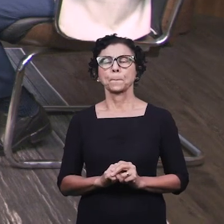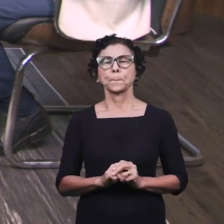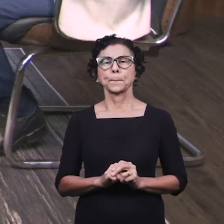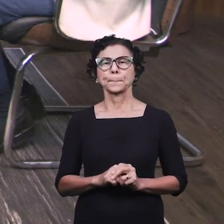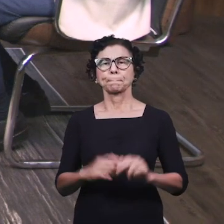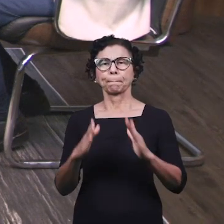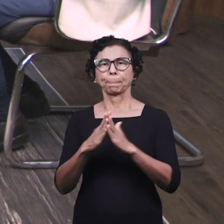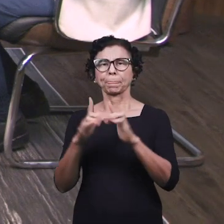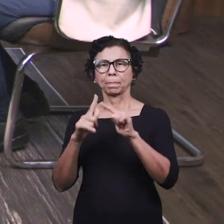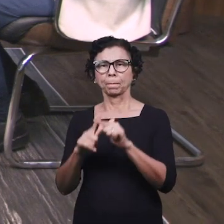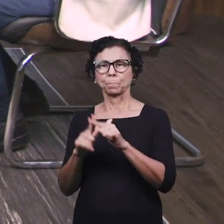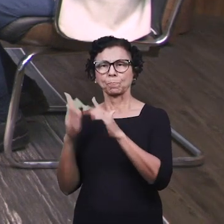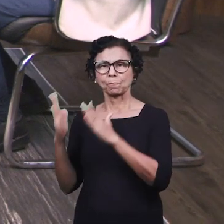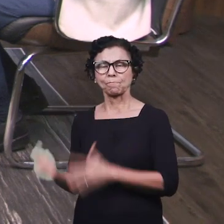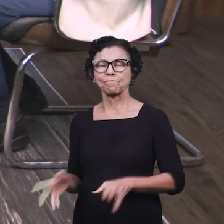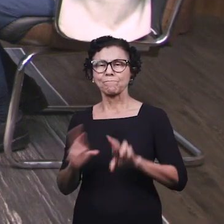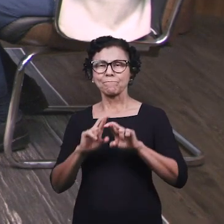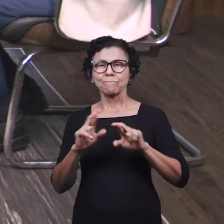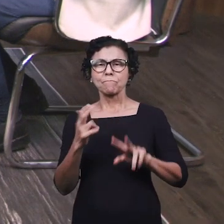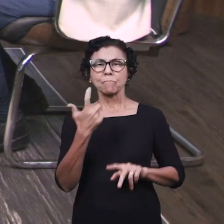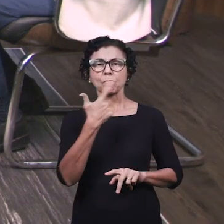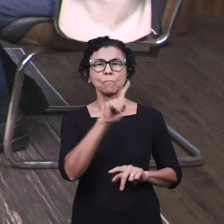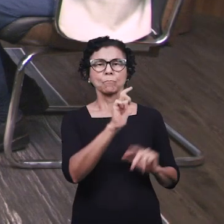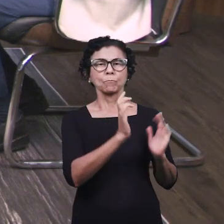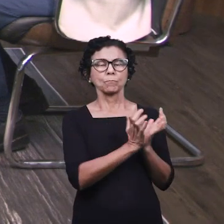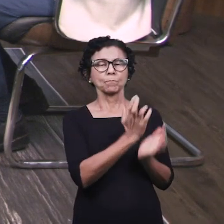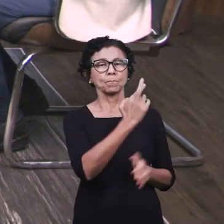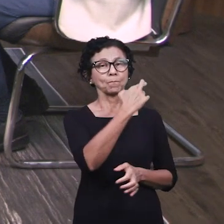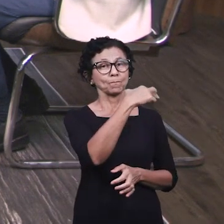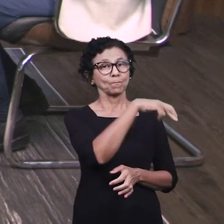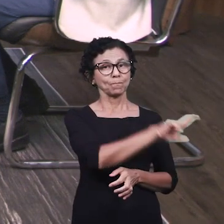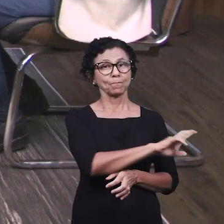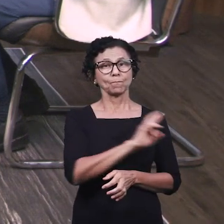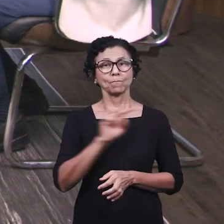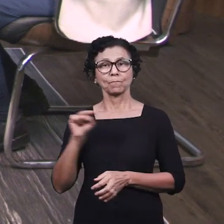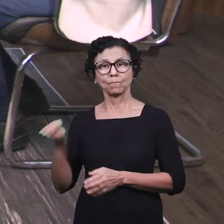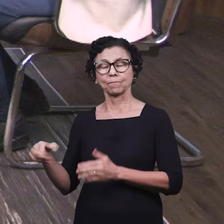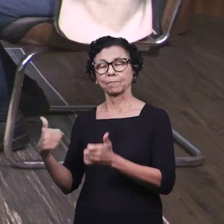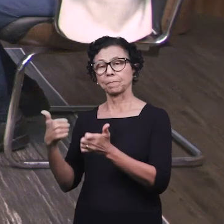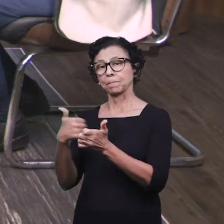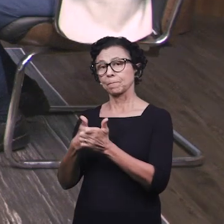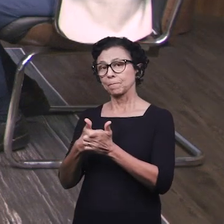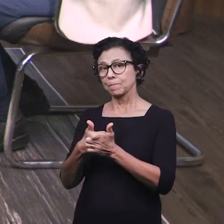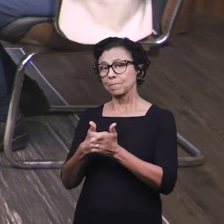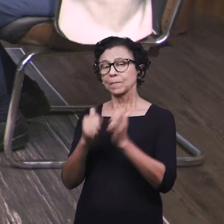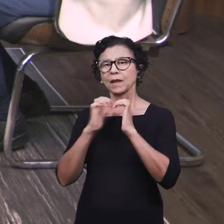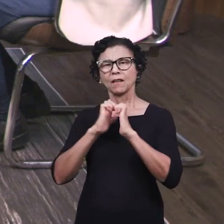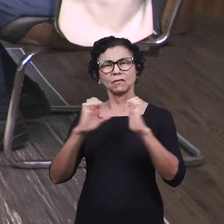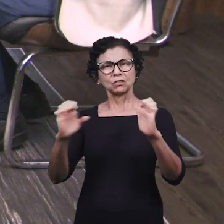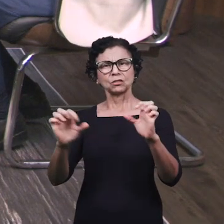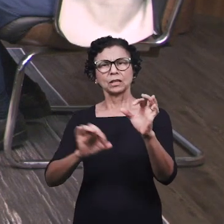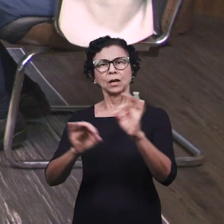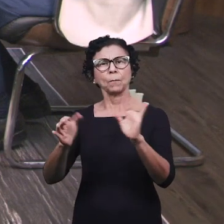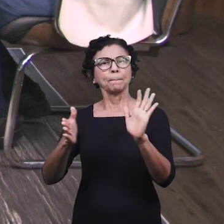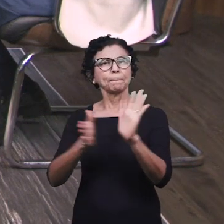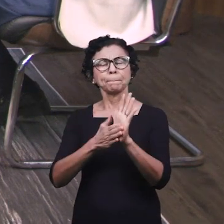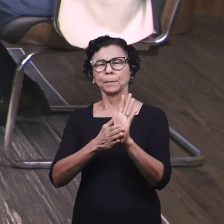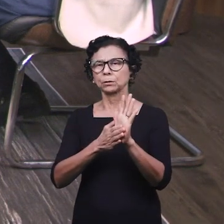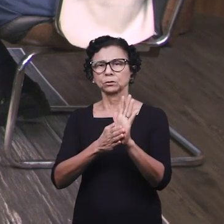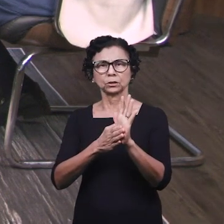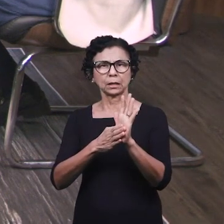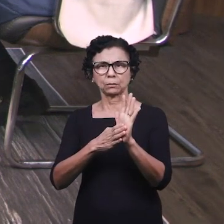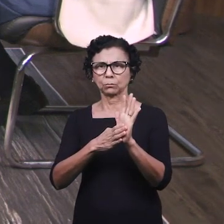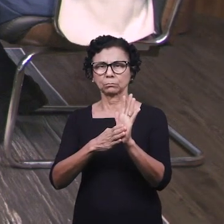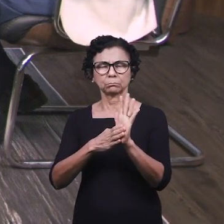quê? Porque ela acompanha um projeto, porque o Evangelho é um projeto, não é